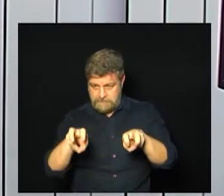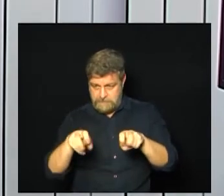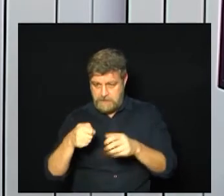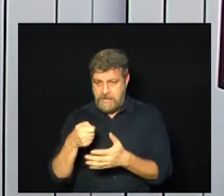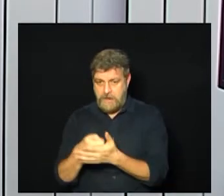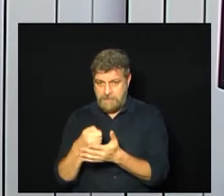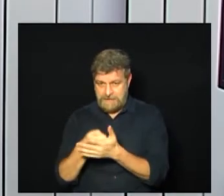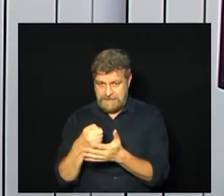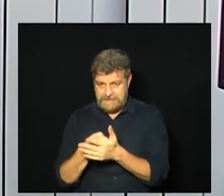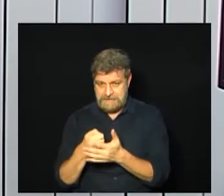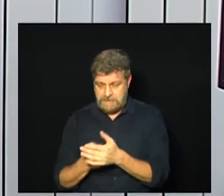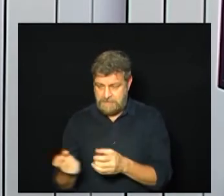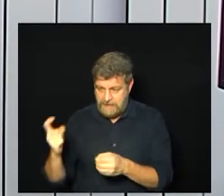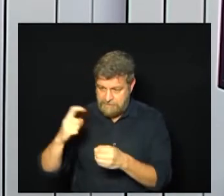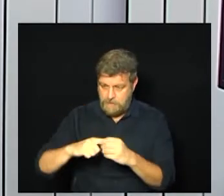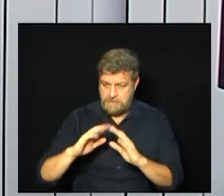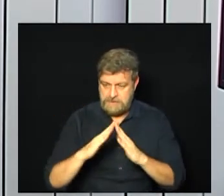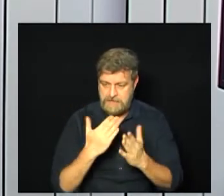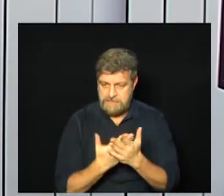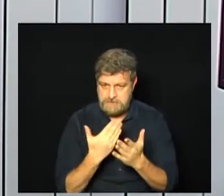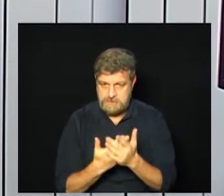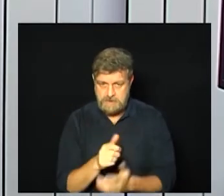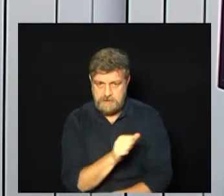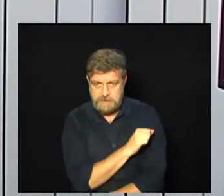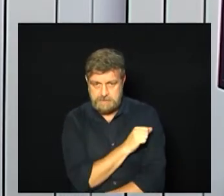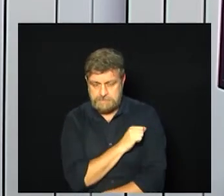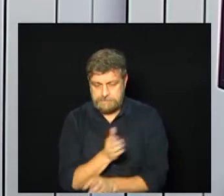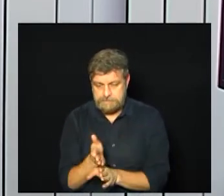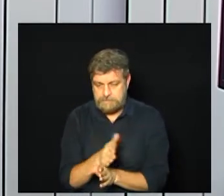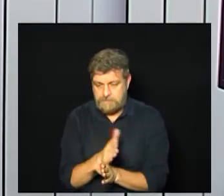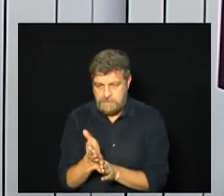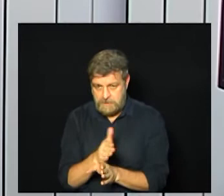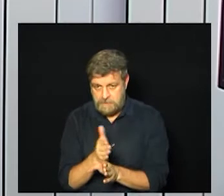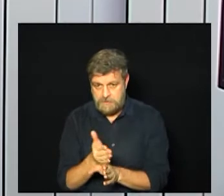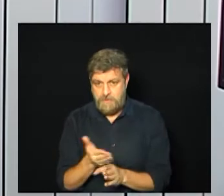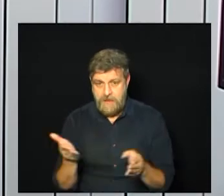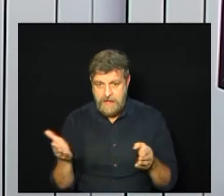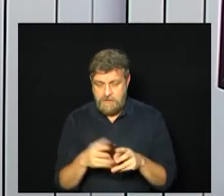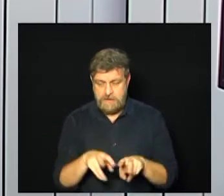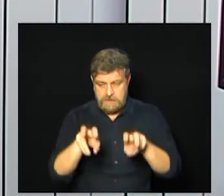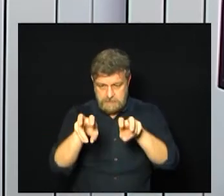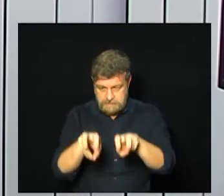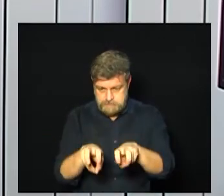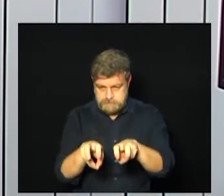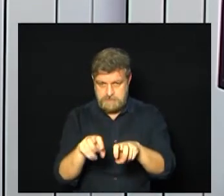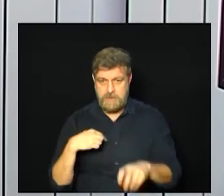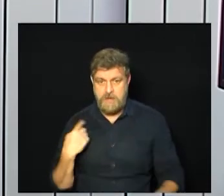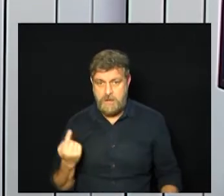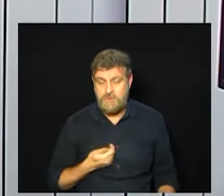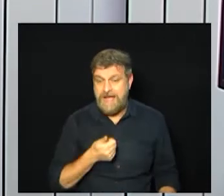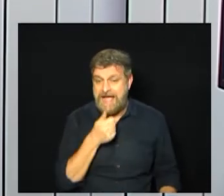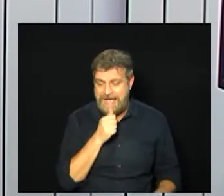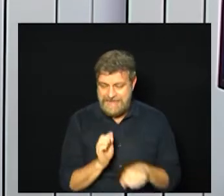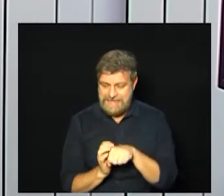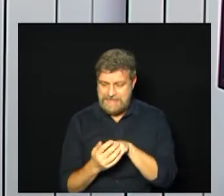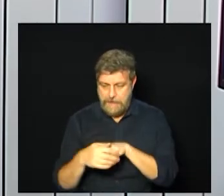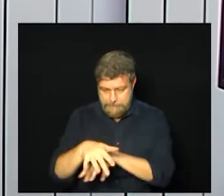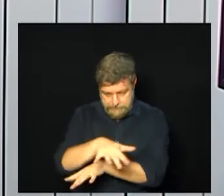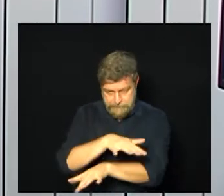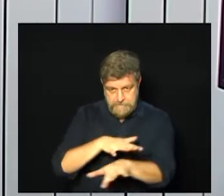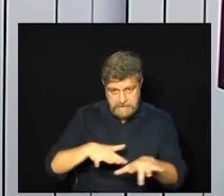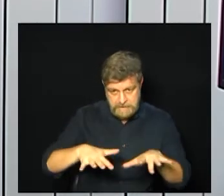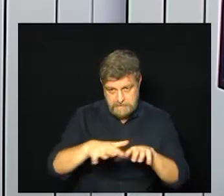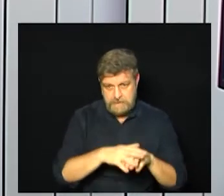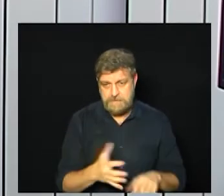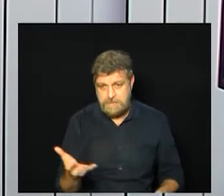que era uma determinação no retorno, pelo menos híbrido que nós tínhamos. mas nós ainda estamos em pandemia. Então, eu